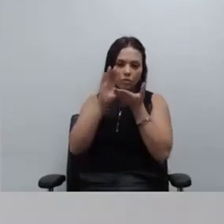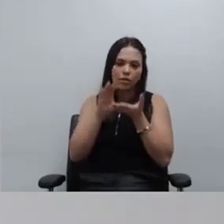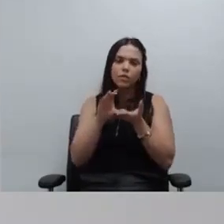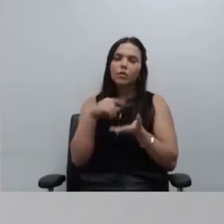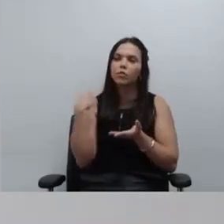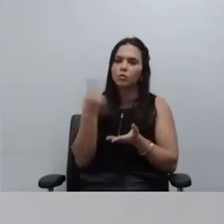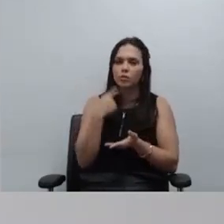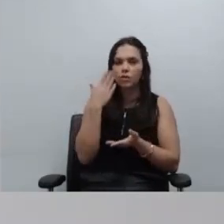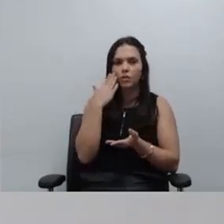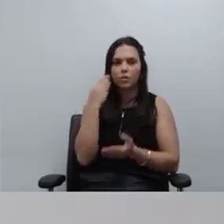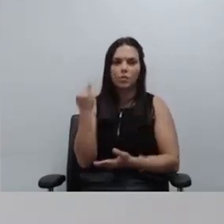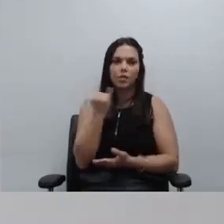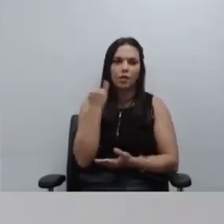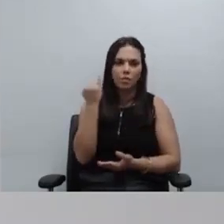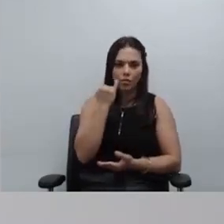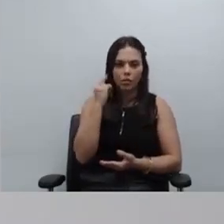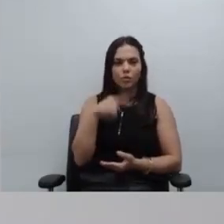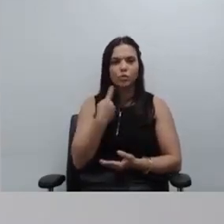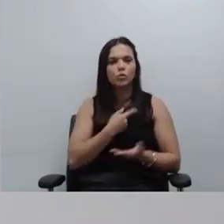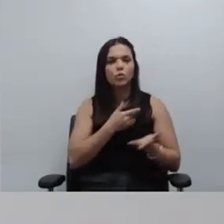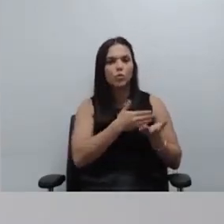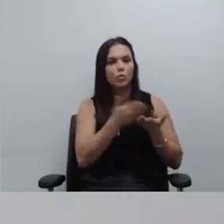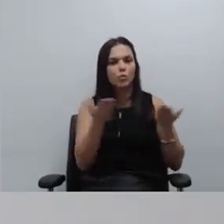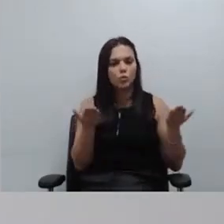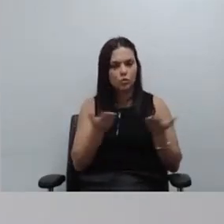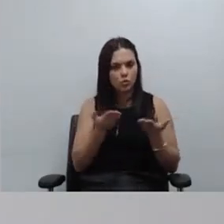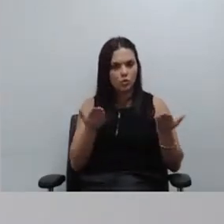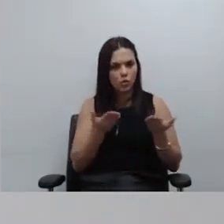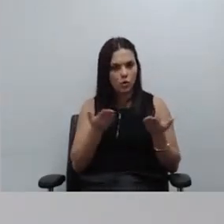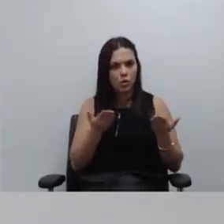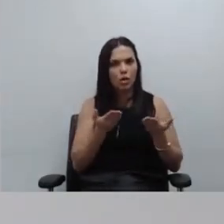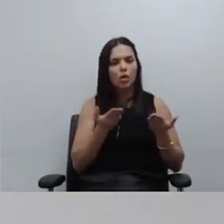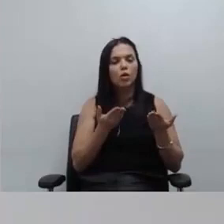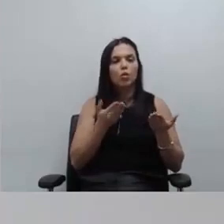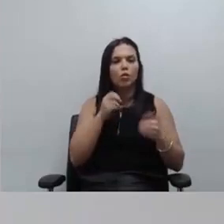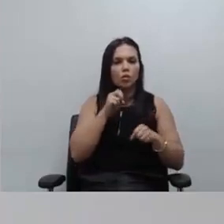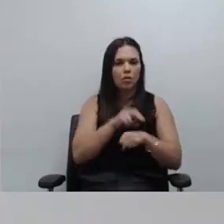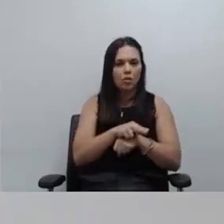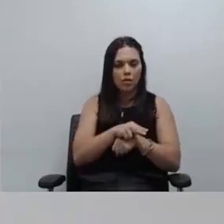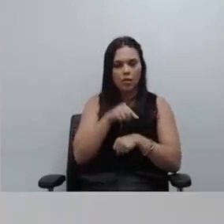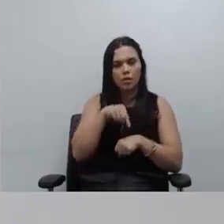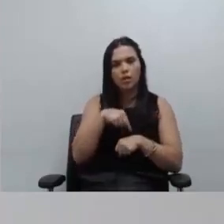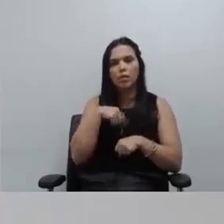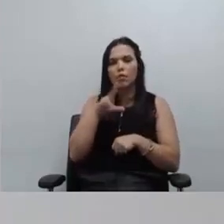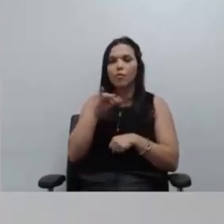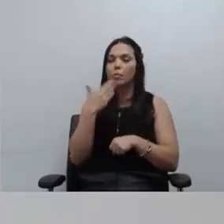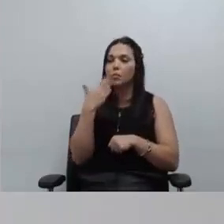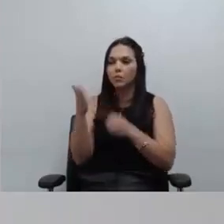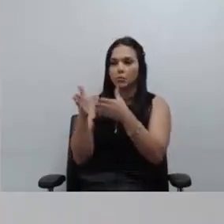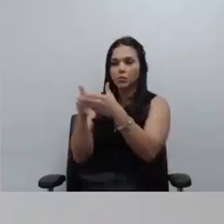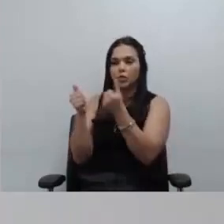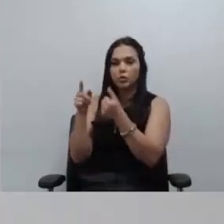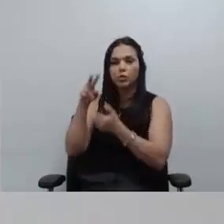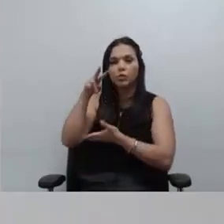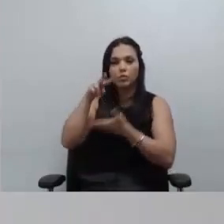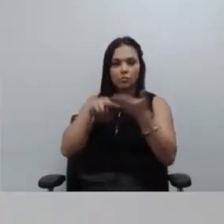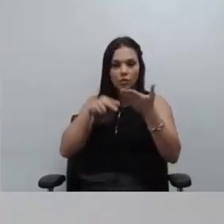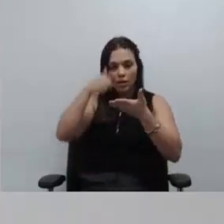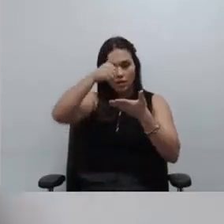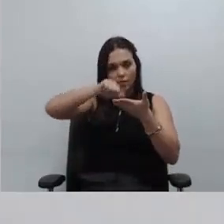questão e como acabamos de ingressar na administração, vou pedir vista desse processo. Obrigado. É isso, excelência.